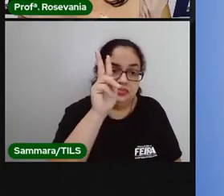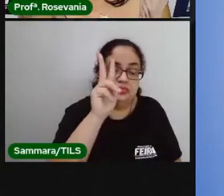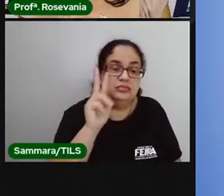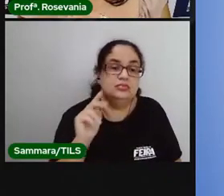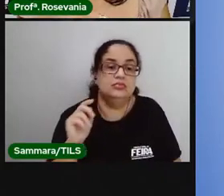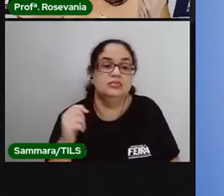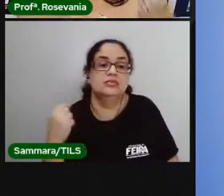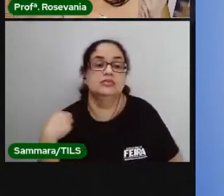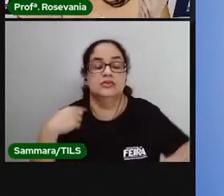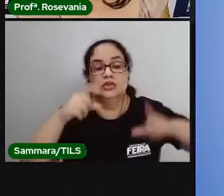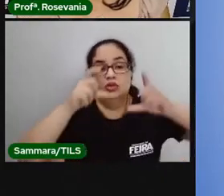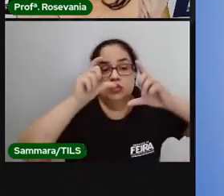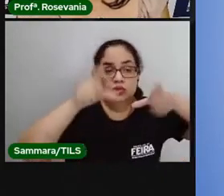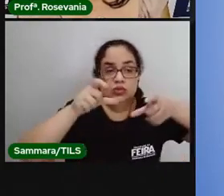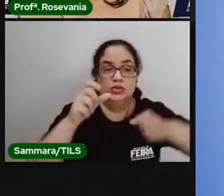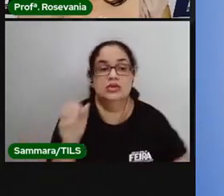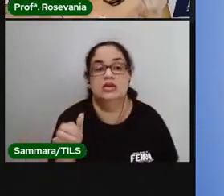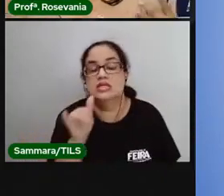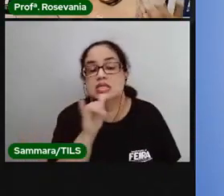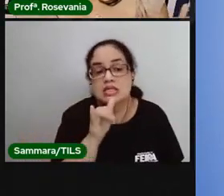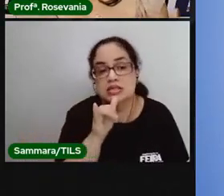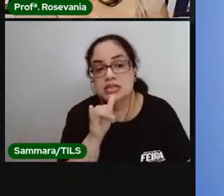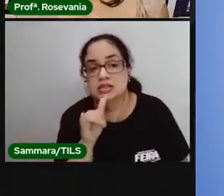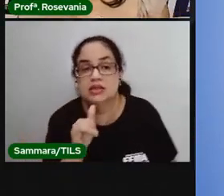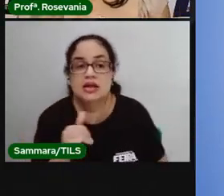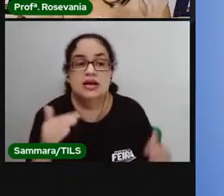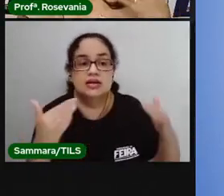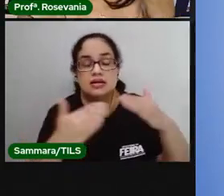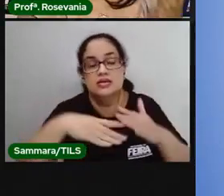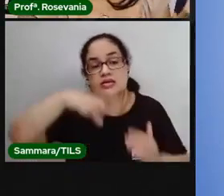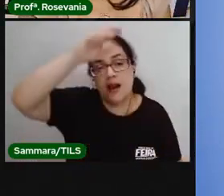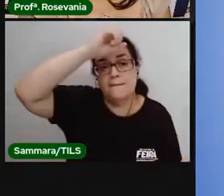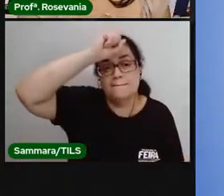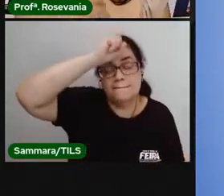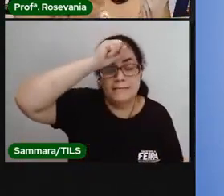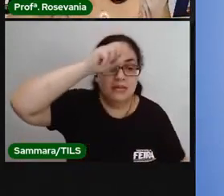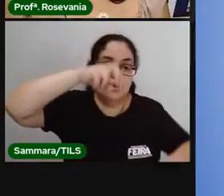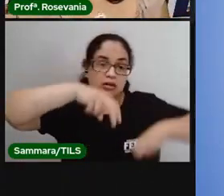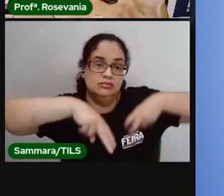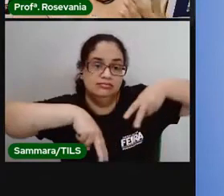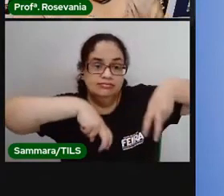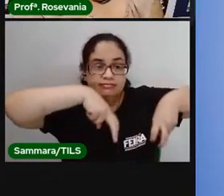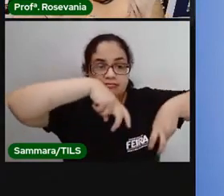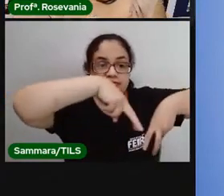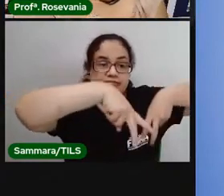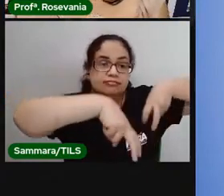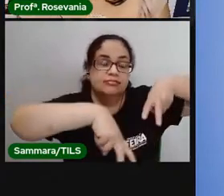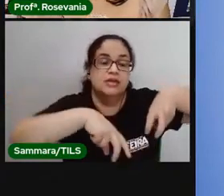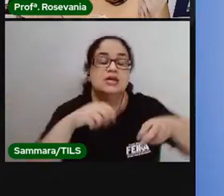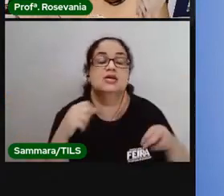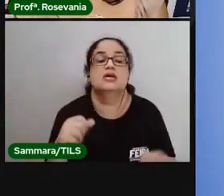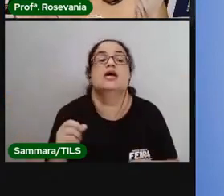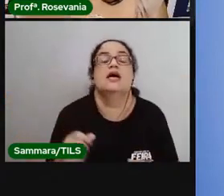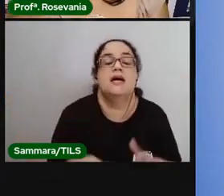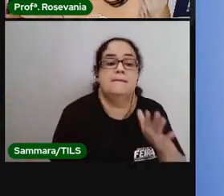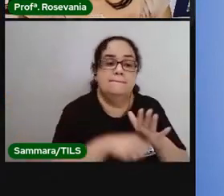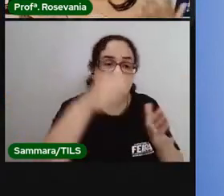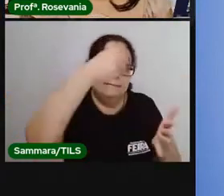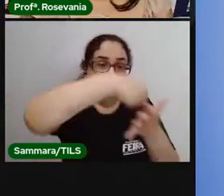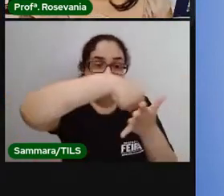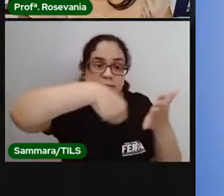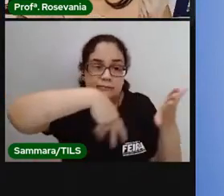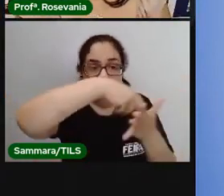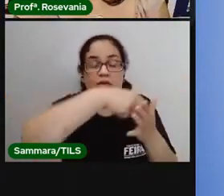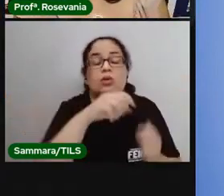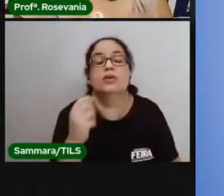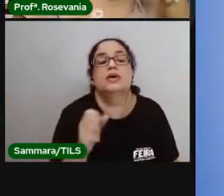um valor, que é onde, no caso, né, da nossa casa, é onde nós aprendemos os primeiros passinhos, as primeiras lições ali, né, do que pode, o que